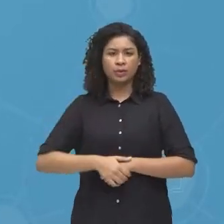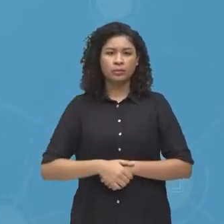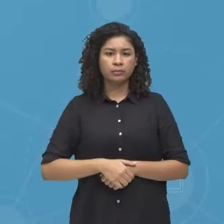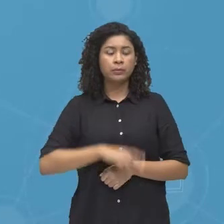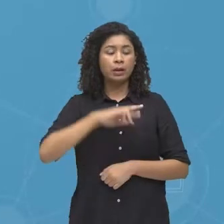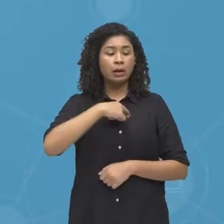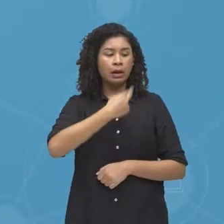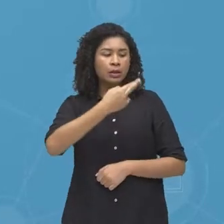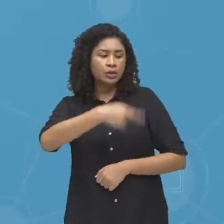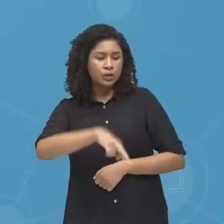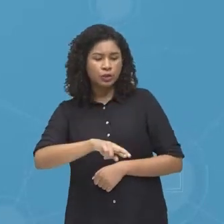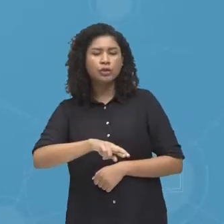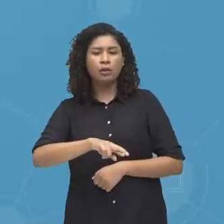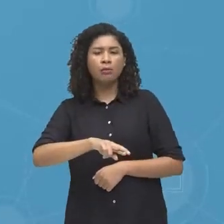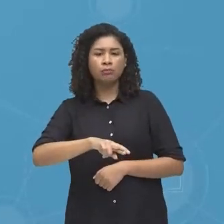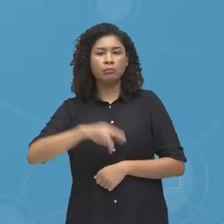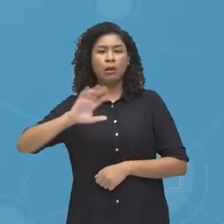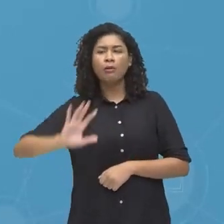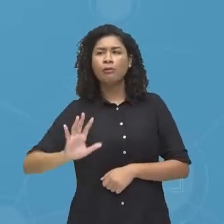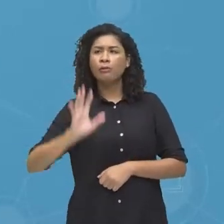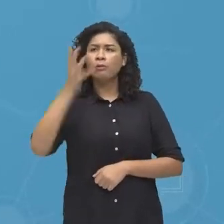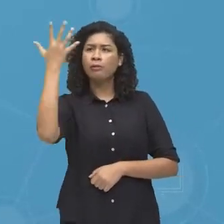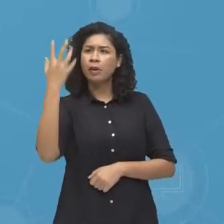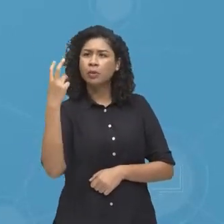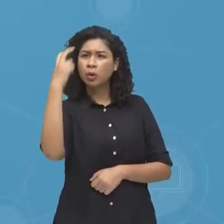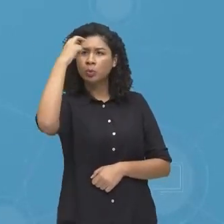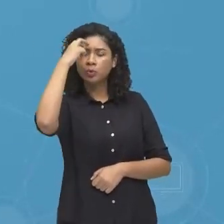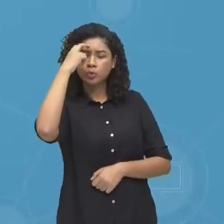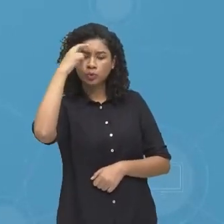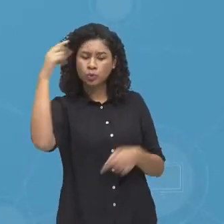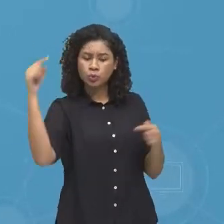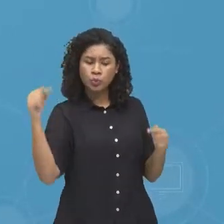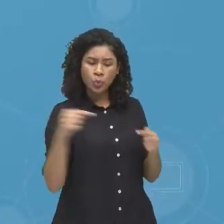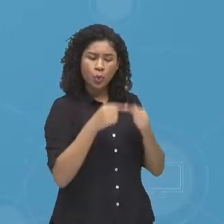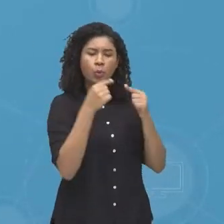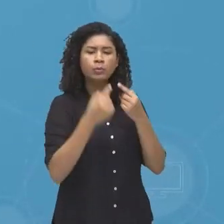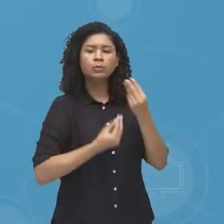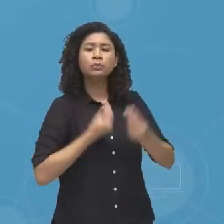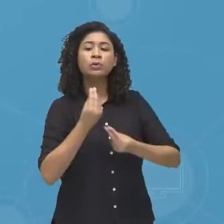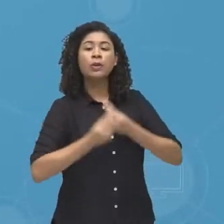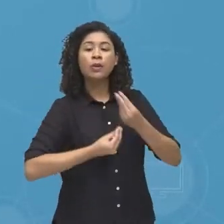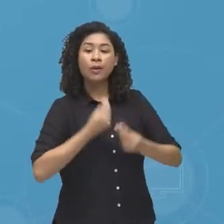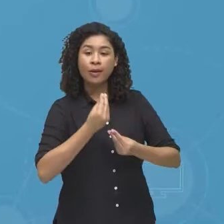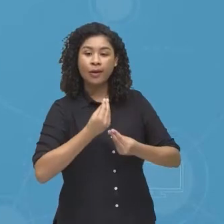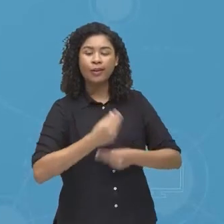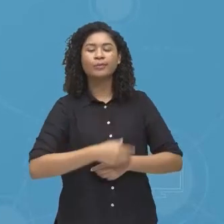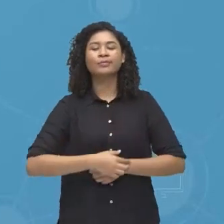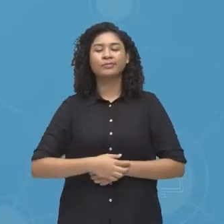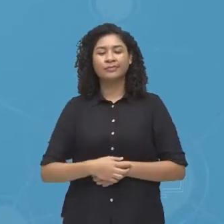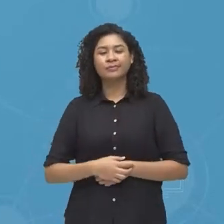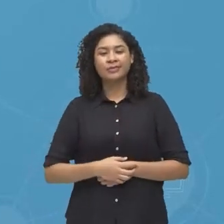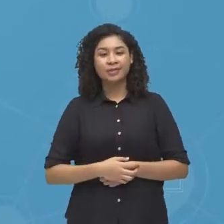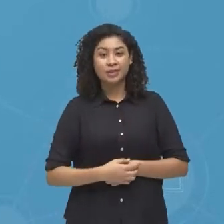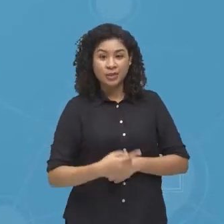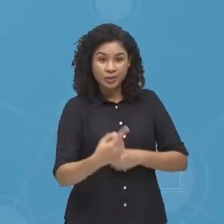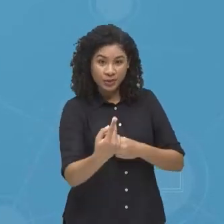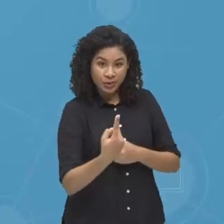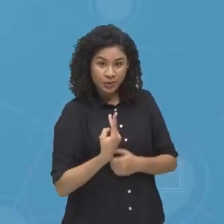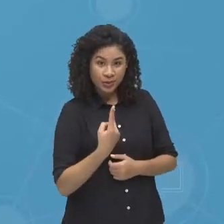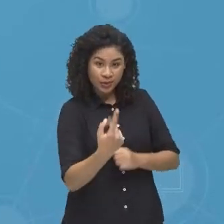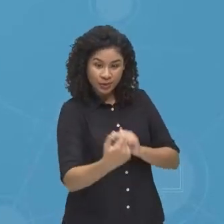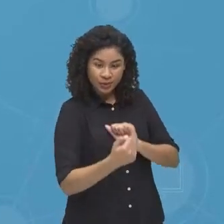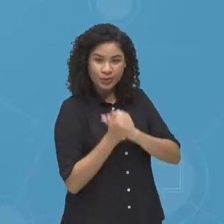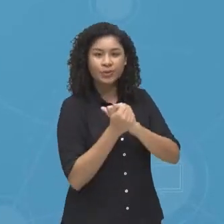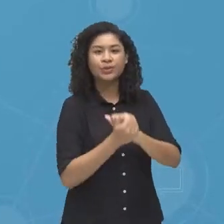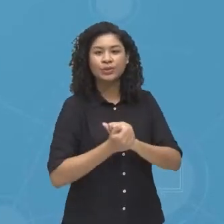cultural. Como é que ela se relaciona? E juntos vamos refletir como é que é a